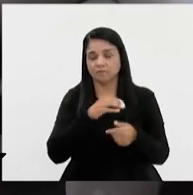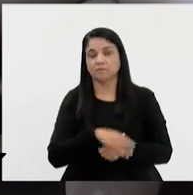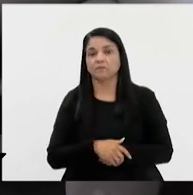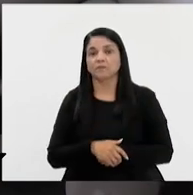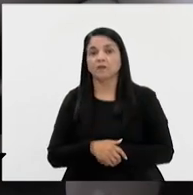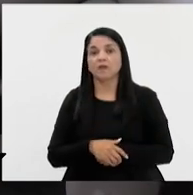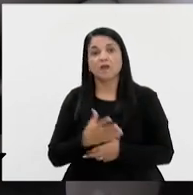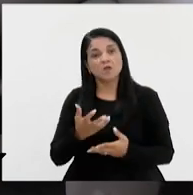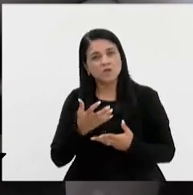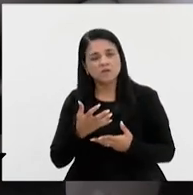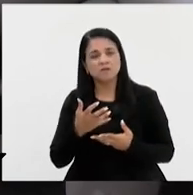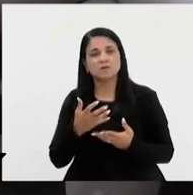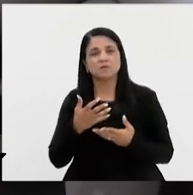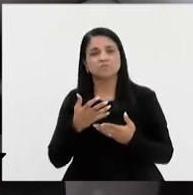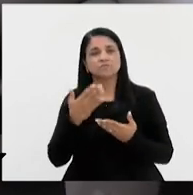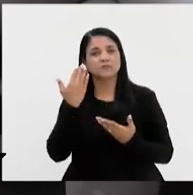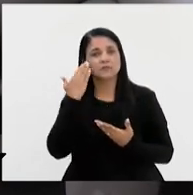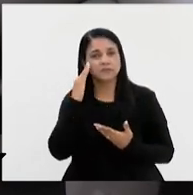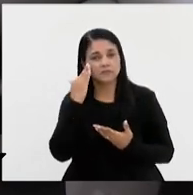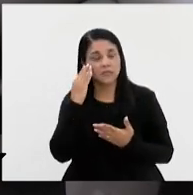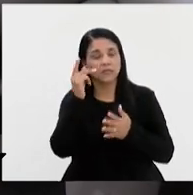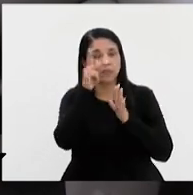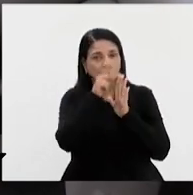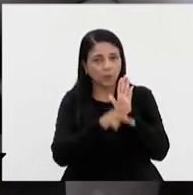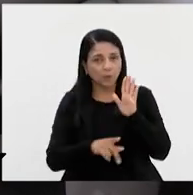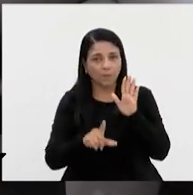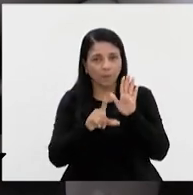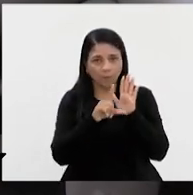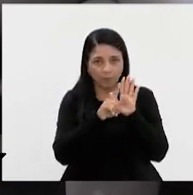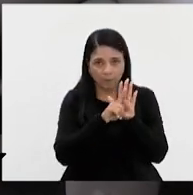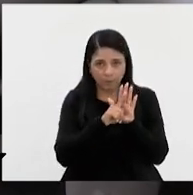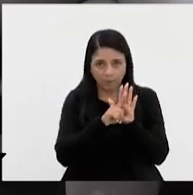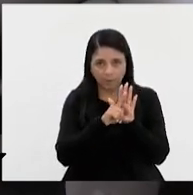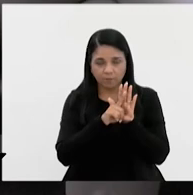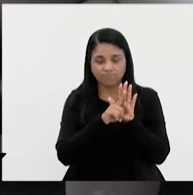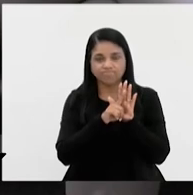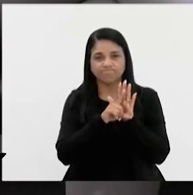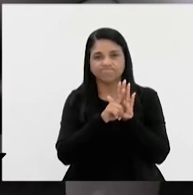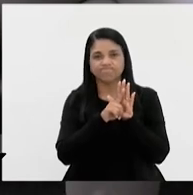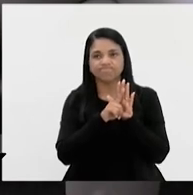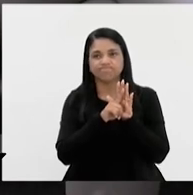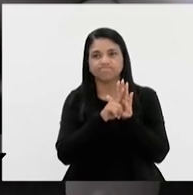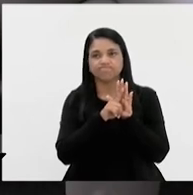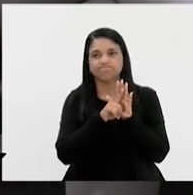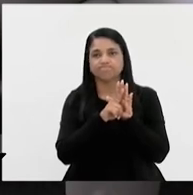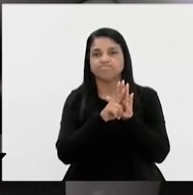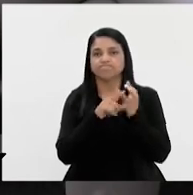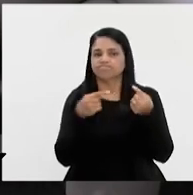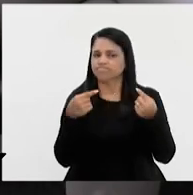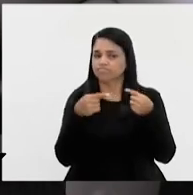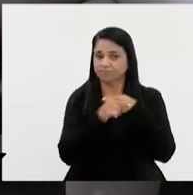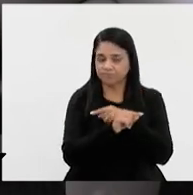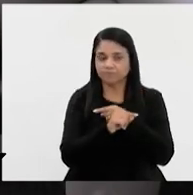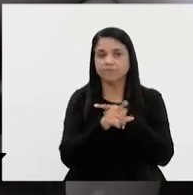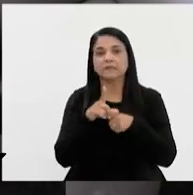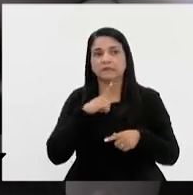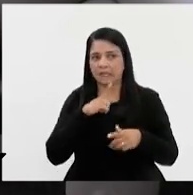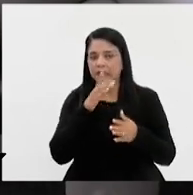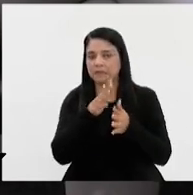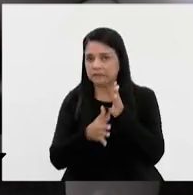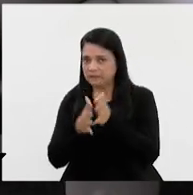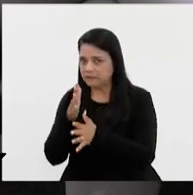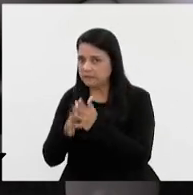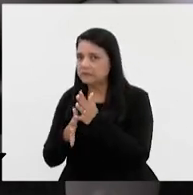queria me colocar assim, entendendo que o projeto é ilegal, né, e que tem complicações que podem ter